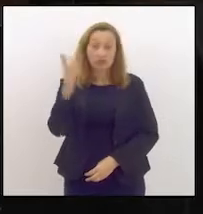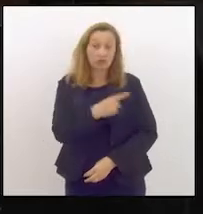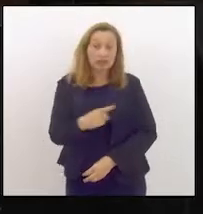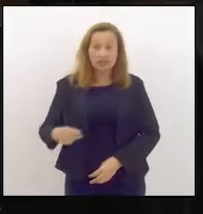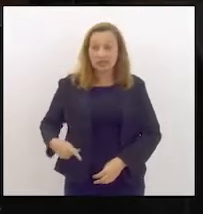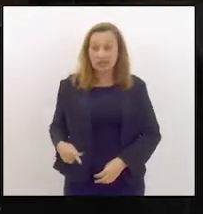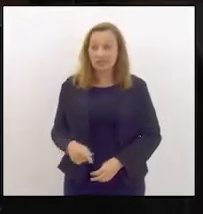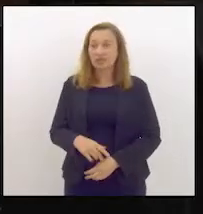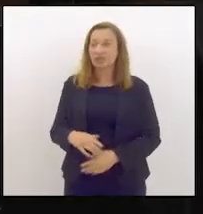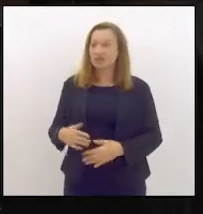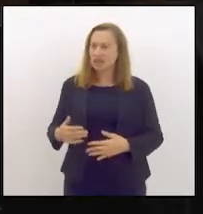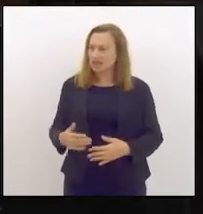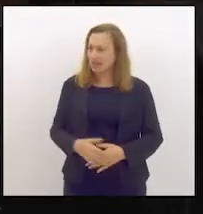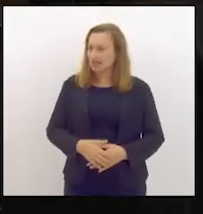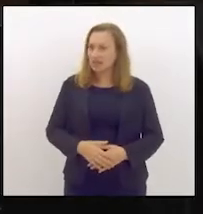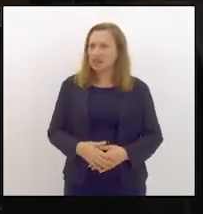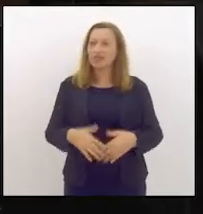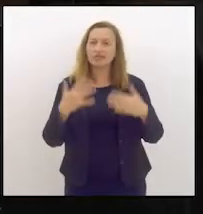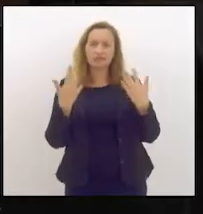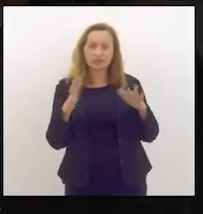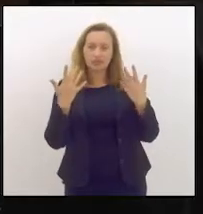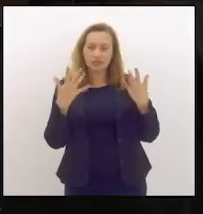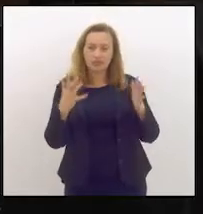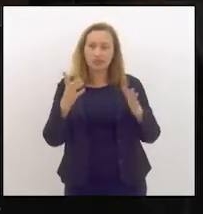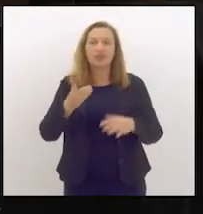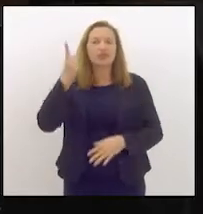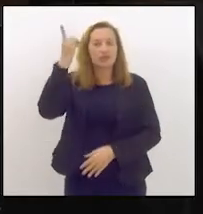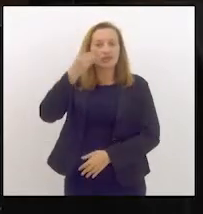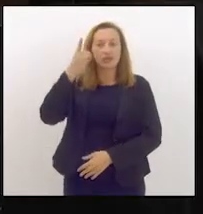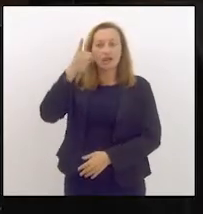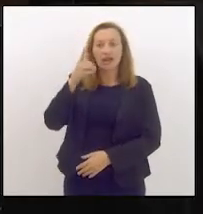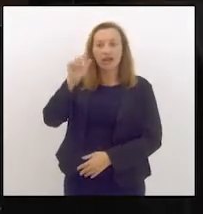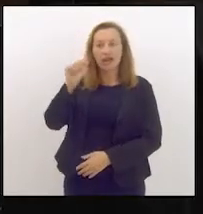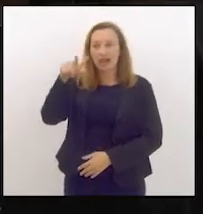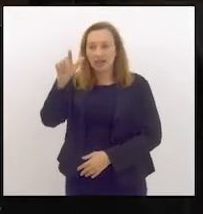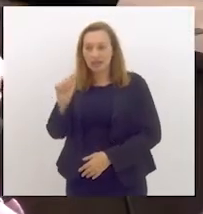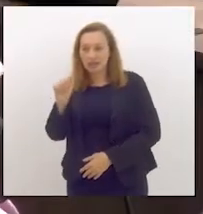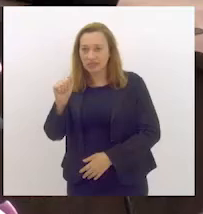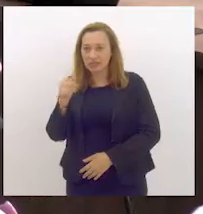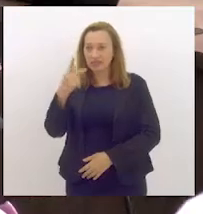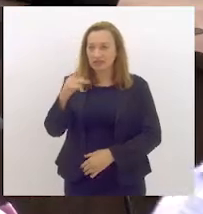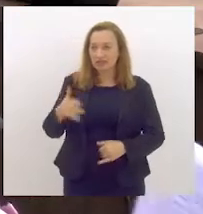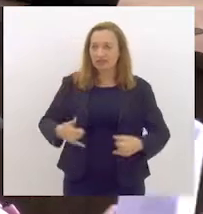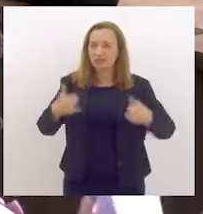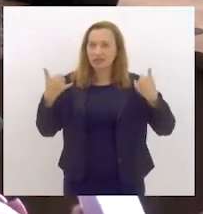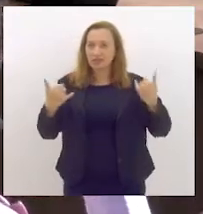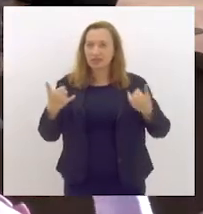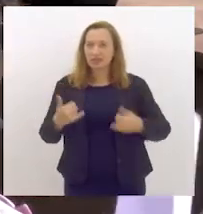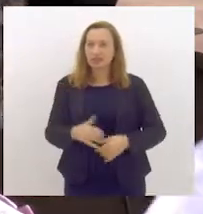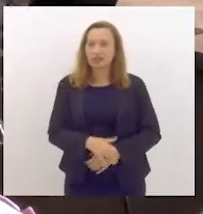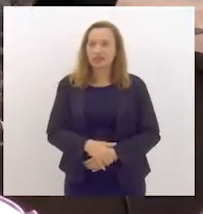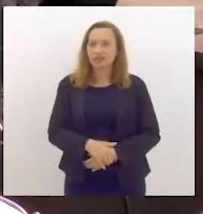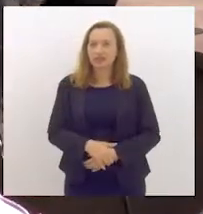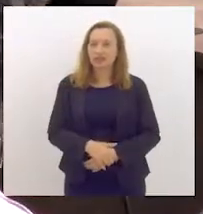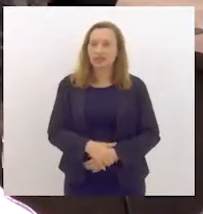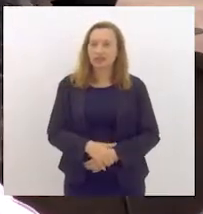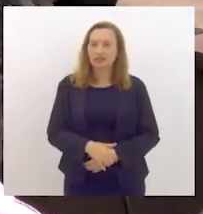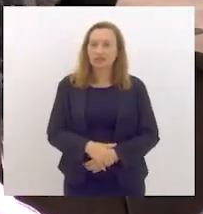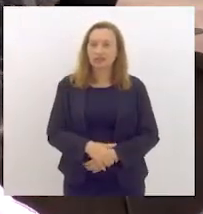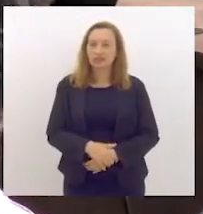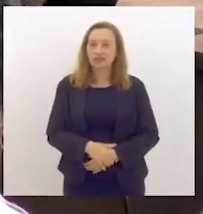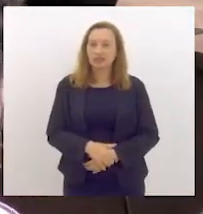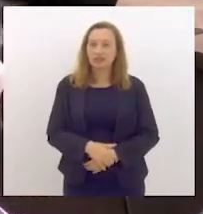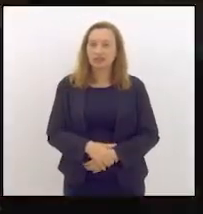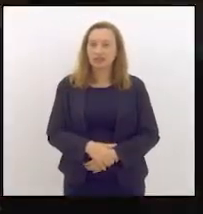presidente parabenizar a deputada Alana passos pelo seu aniversário Sem dúvida nenhuma as nossas